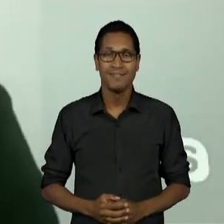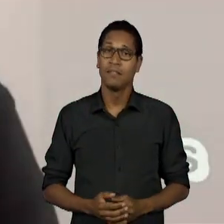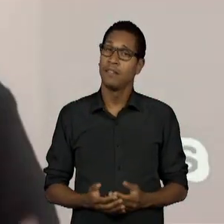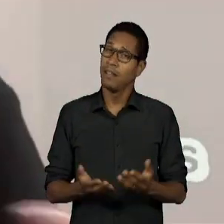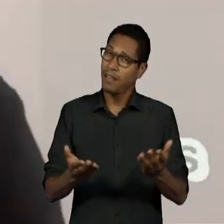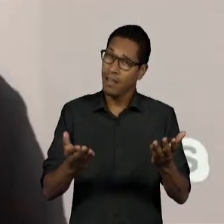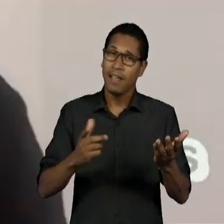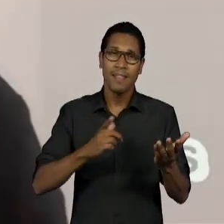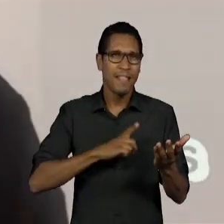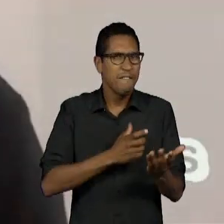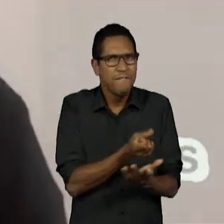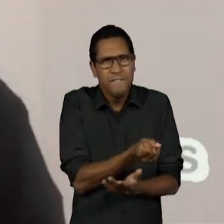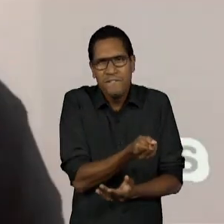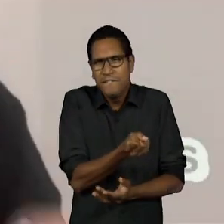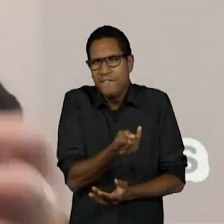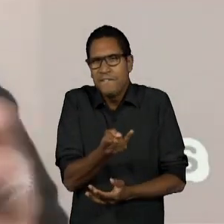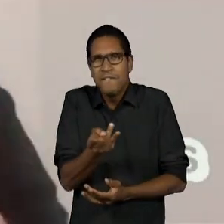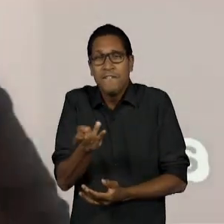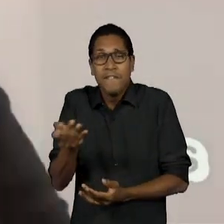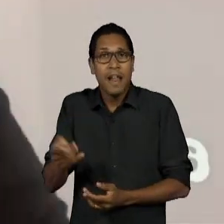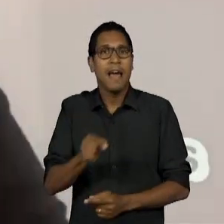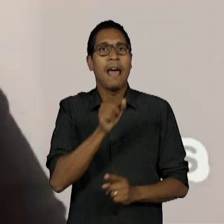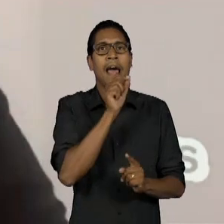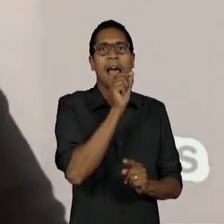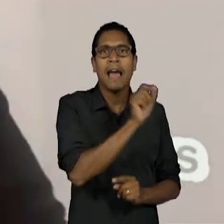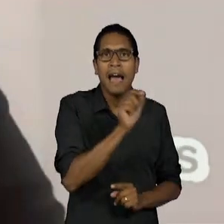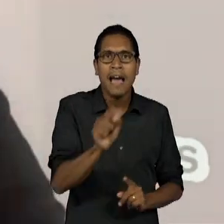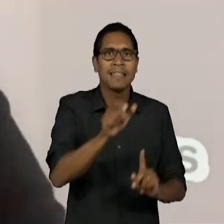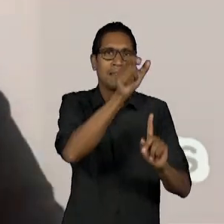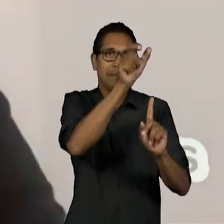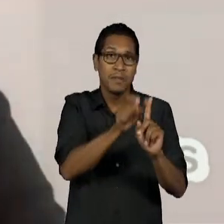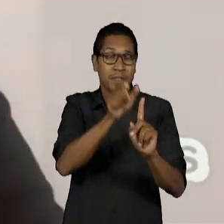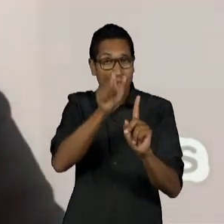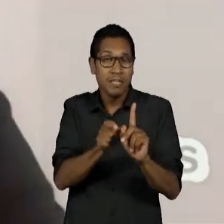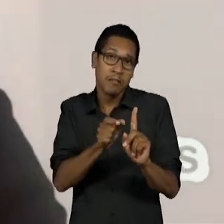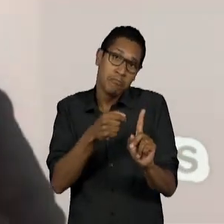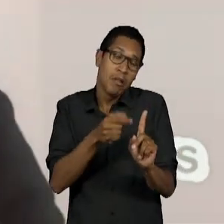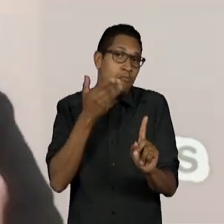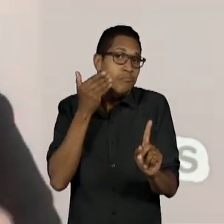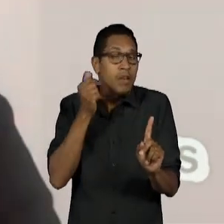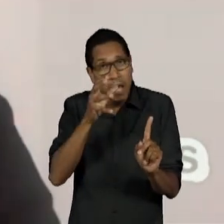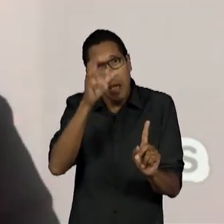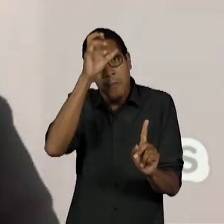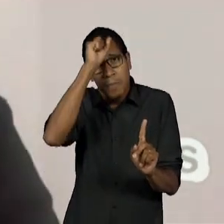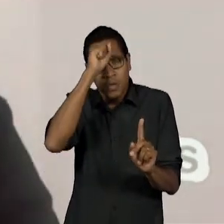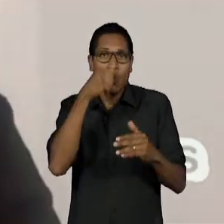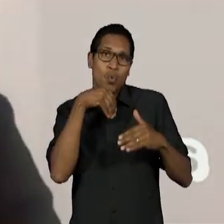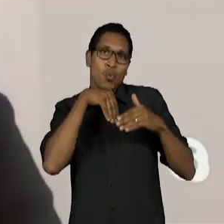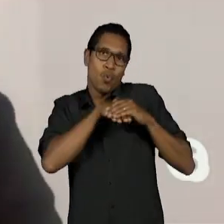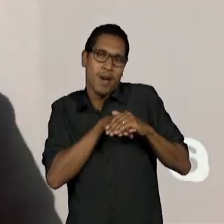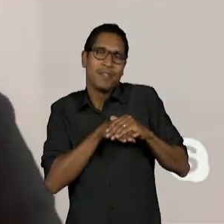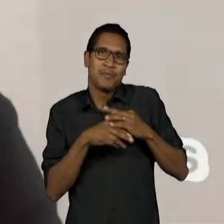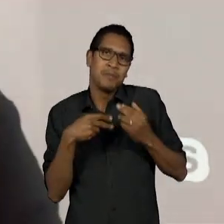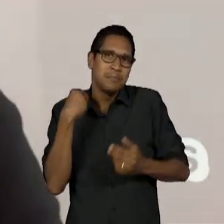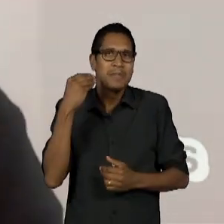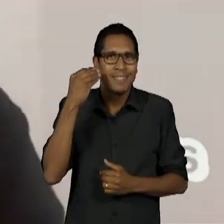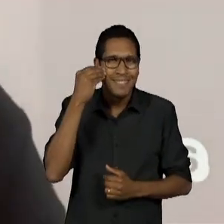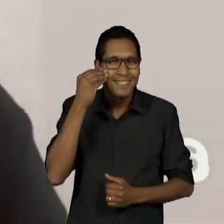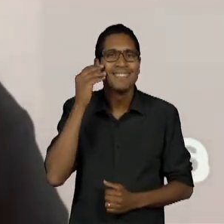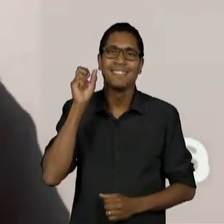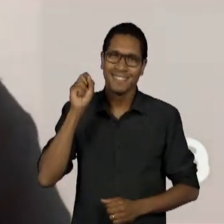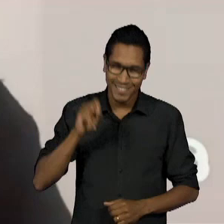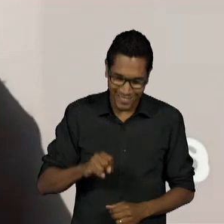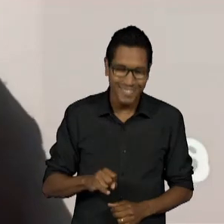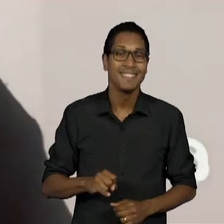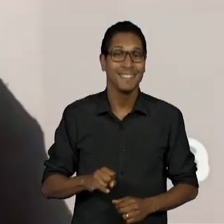vários. Em cada personagem, a gente tira alguma coisa. cada personagem. E a gente